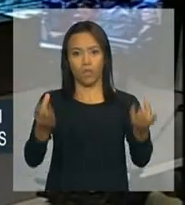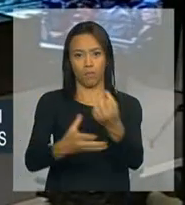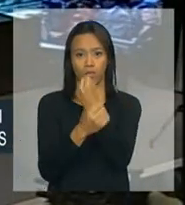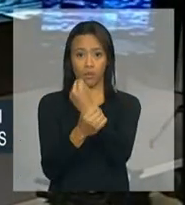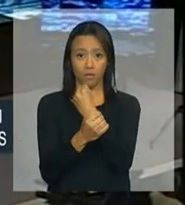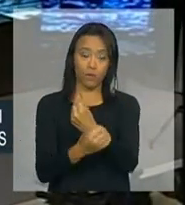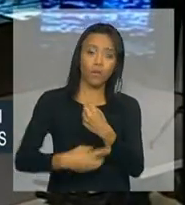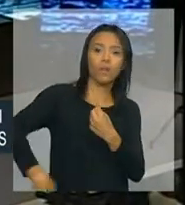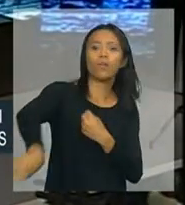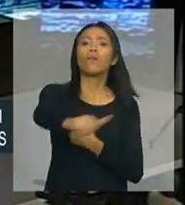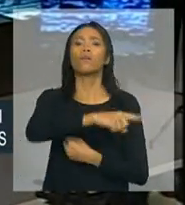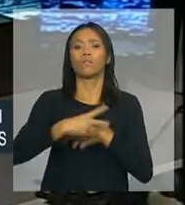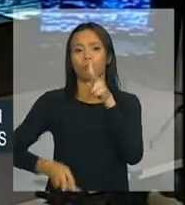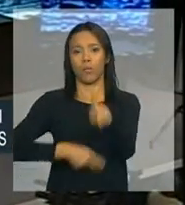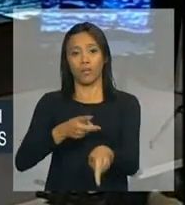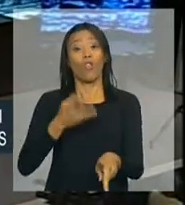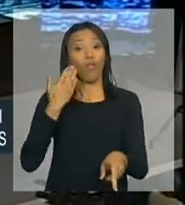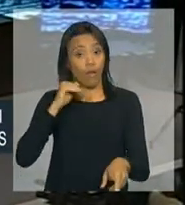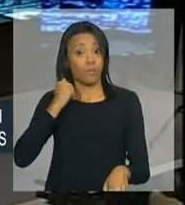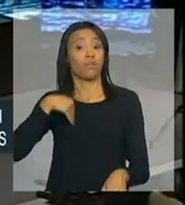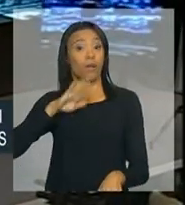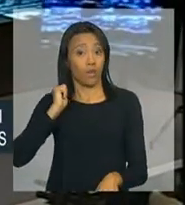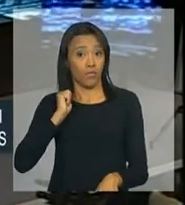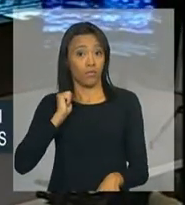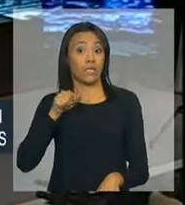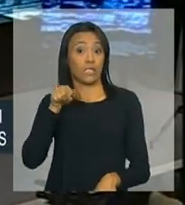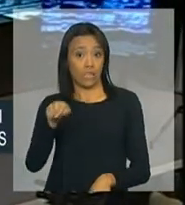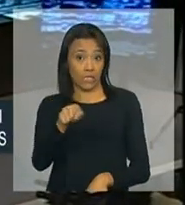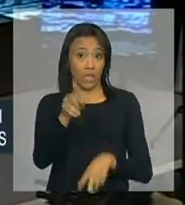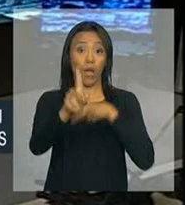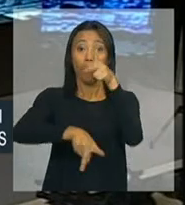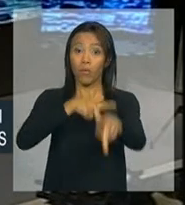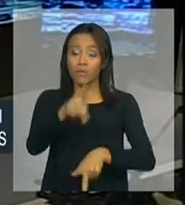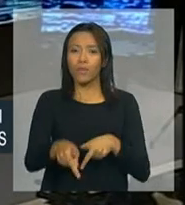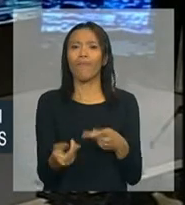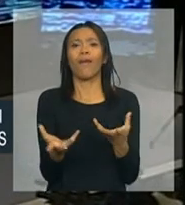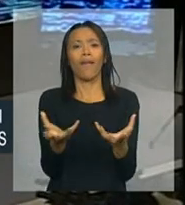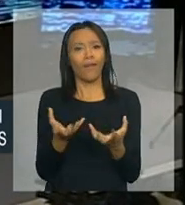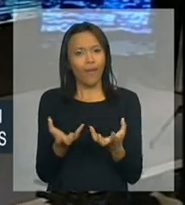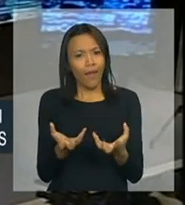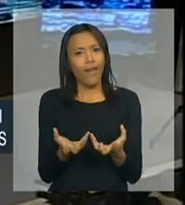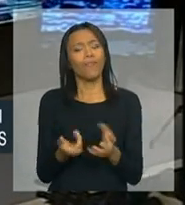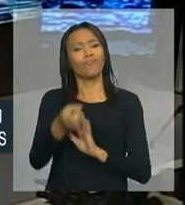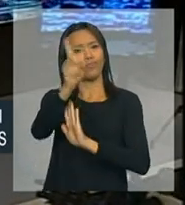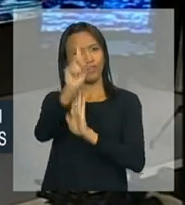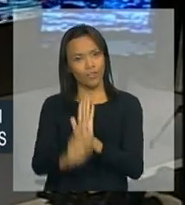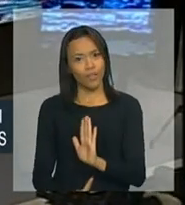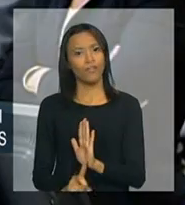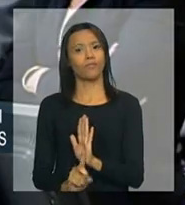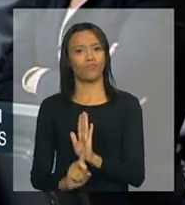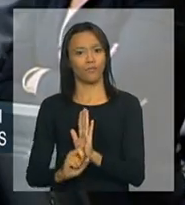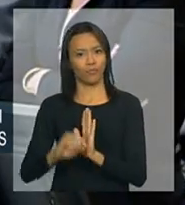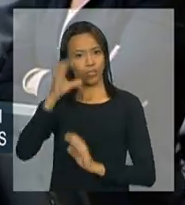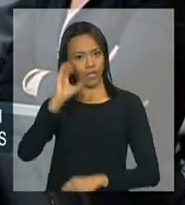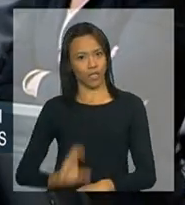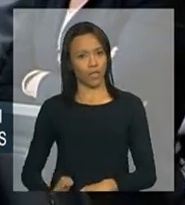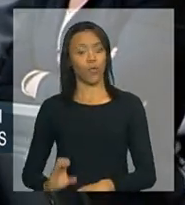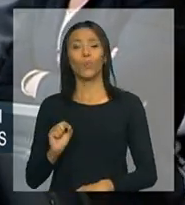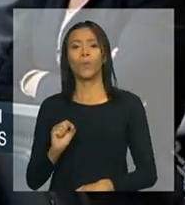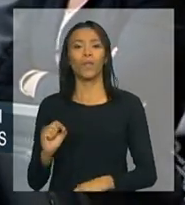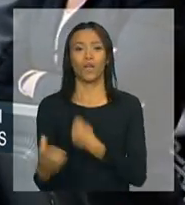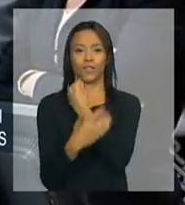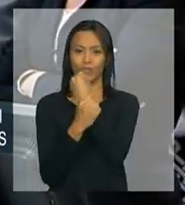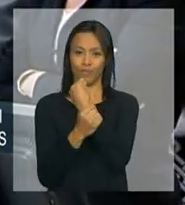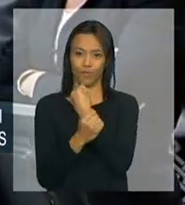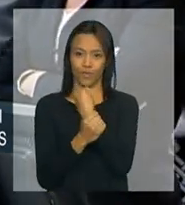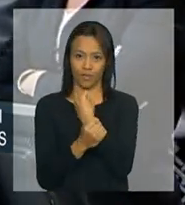Nós sabemos que a população é um direito, a população quer, como direito do cidadão, o direito à segurança